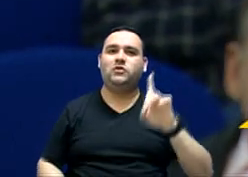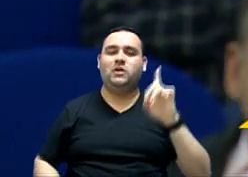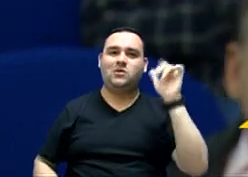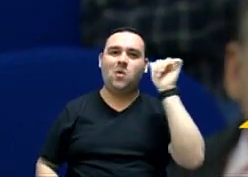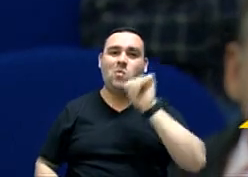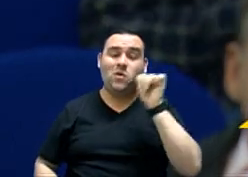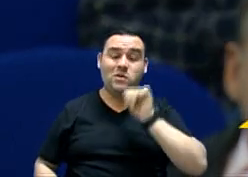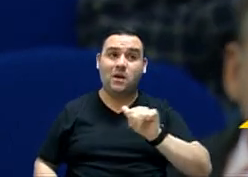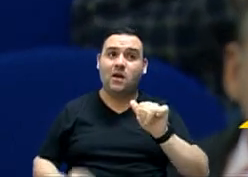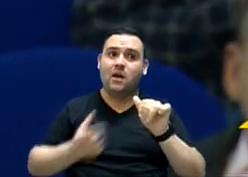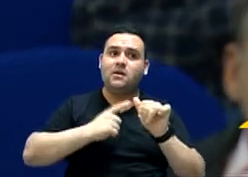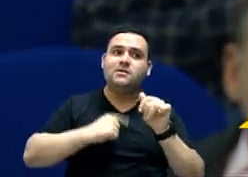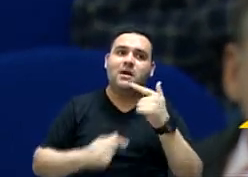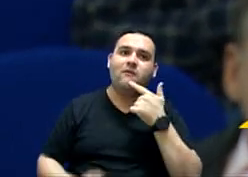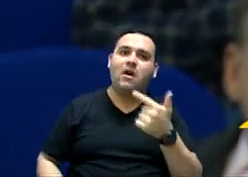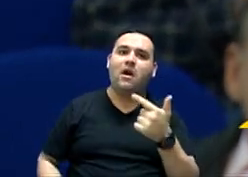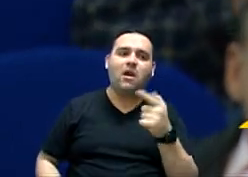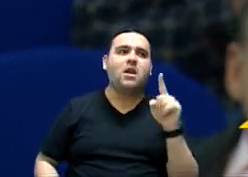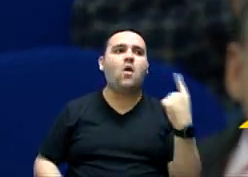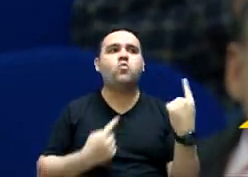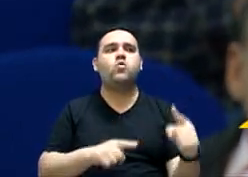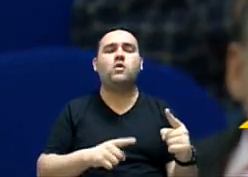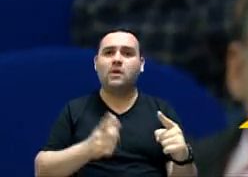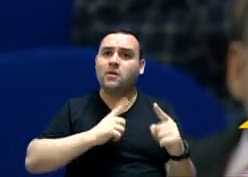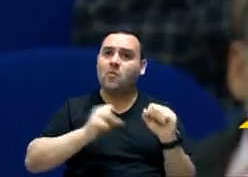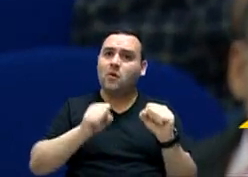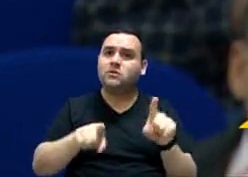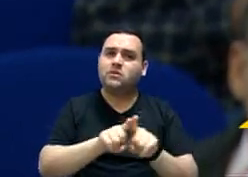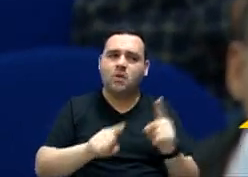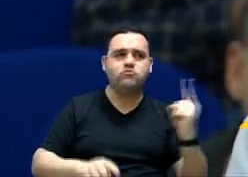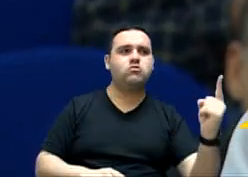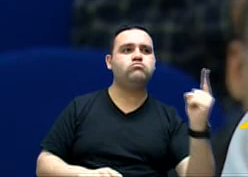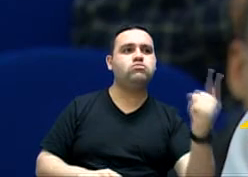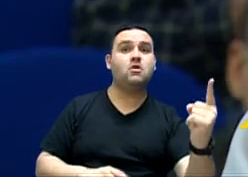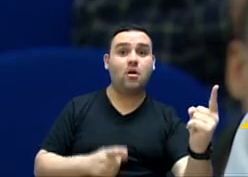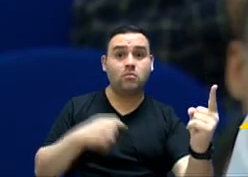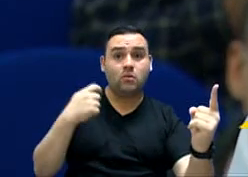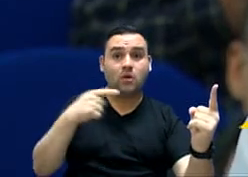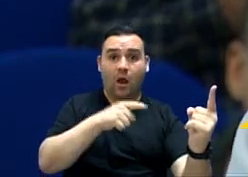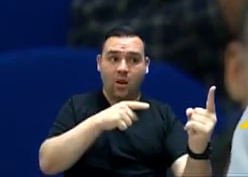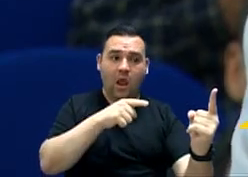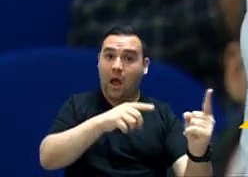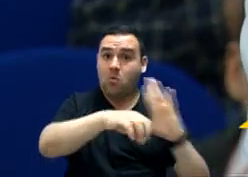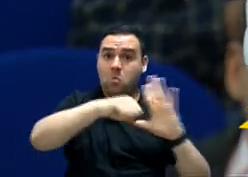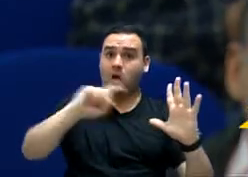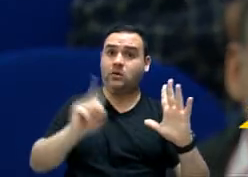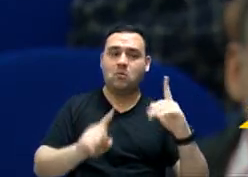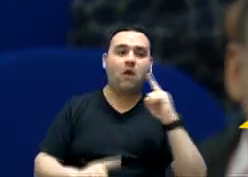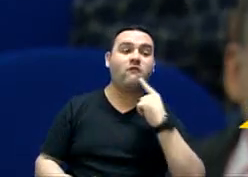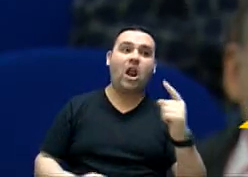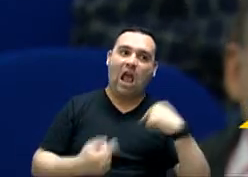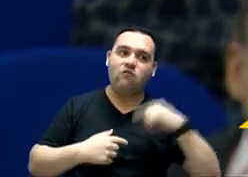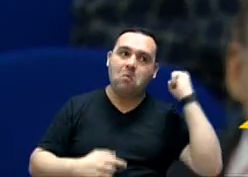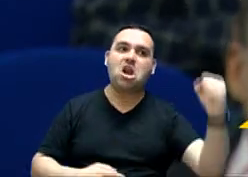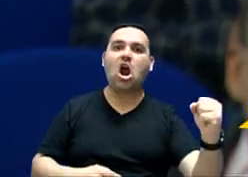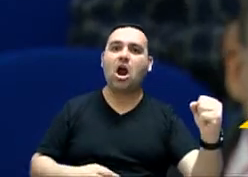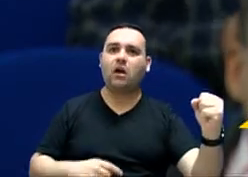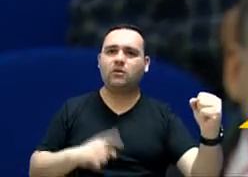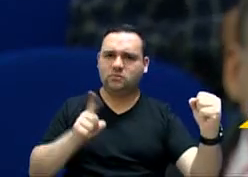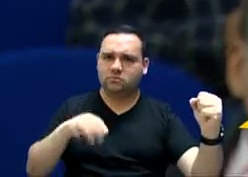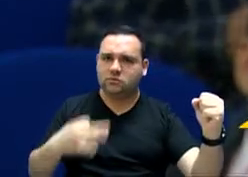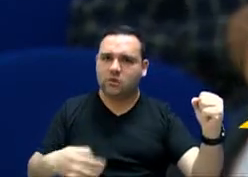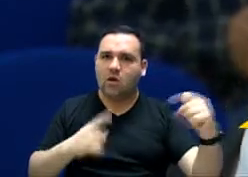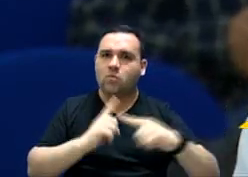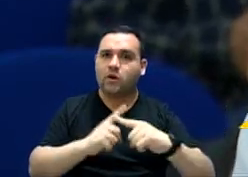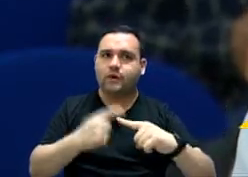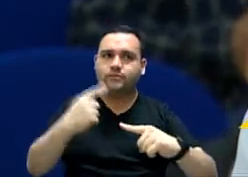Mulher, que as ameaças podem se concretizar. E as ameaças têm que ser levadas a sério. Ninguém fala brincando, eu vou te matar. Se fala é